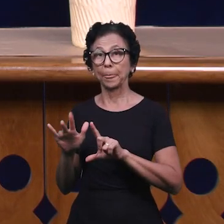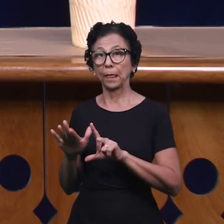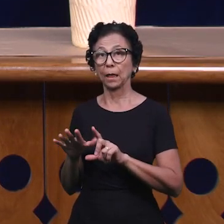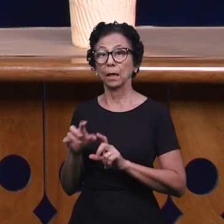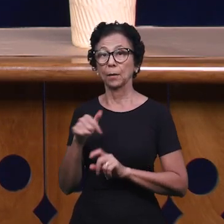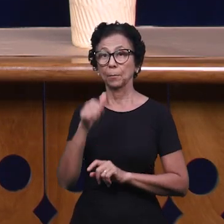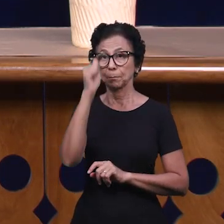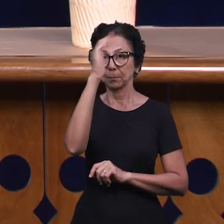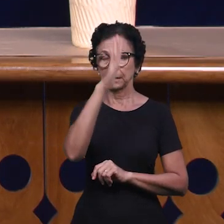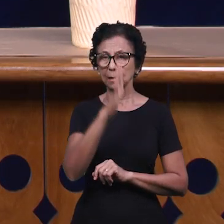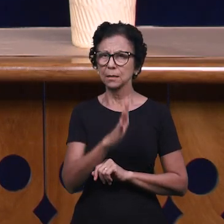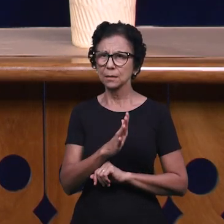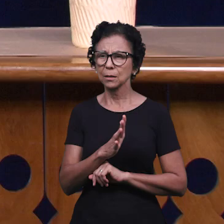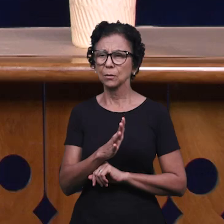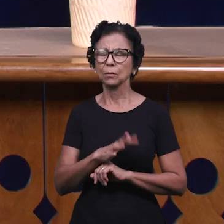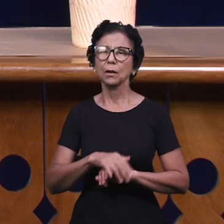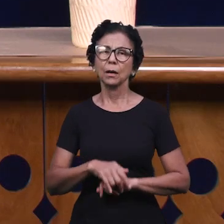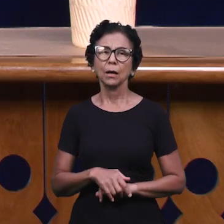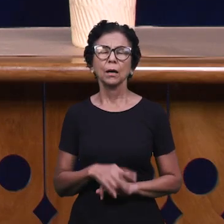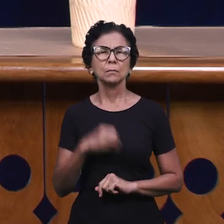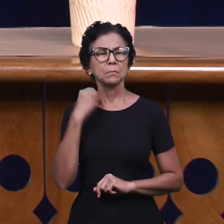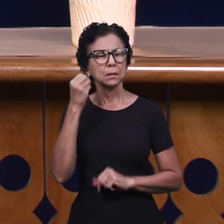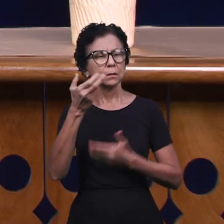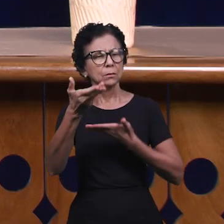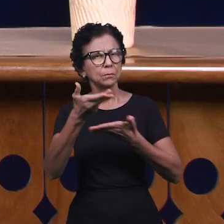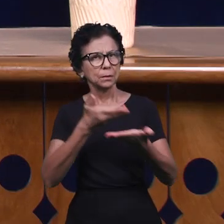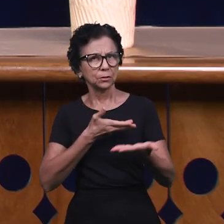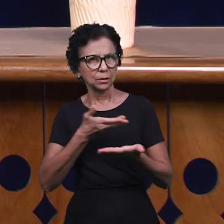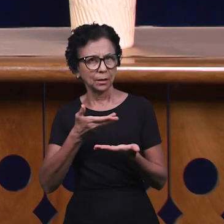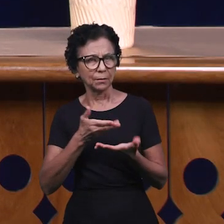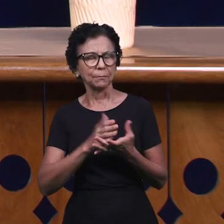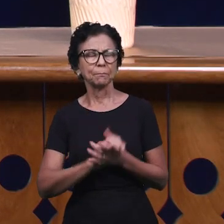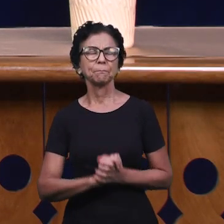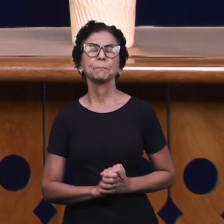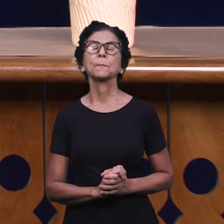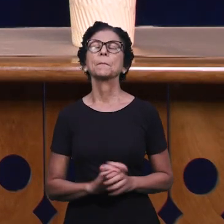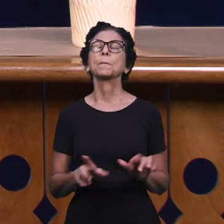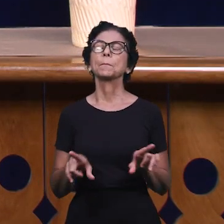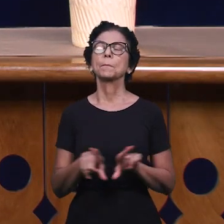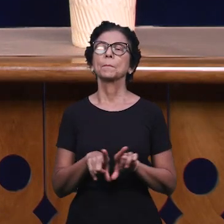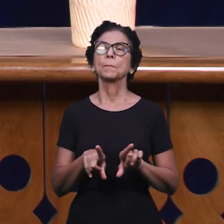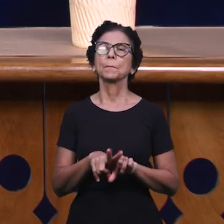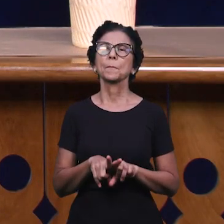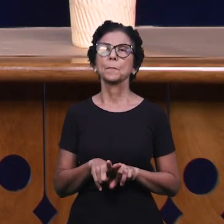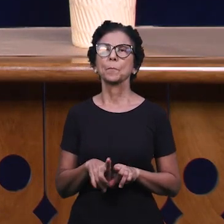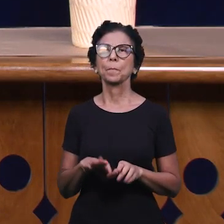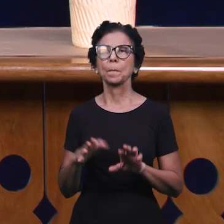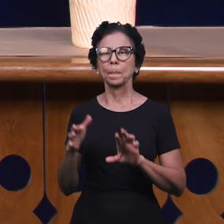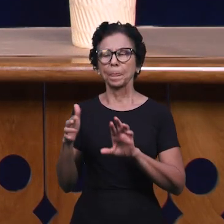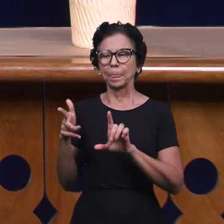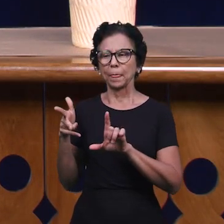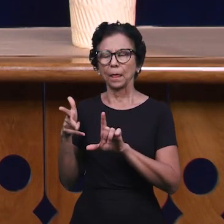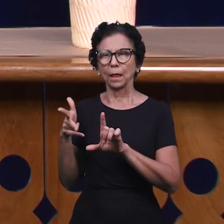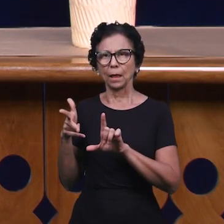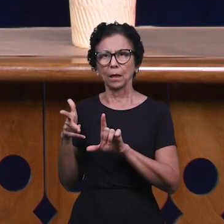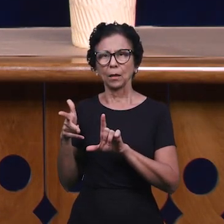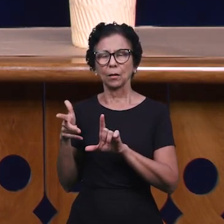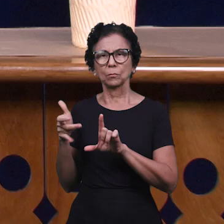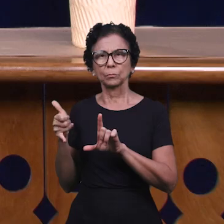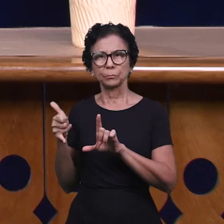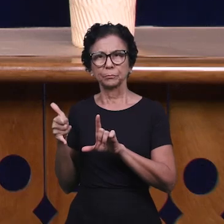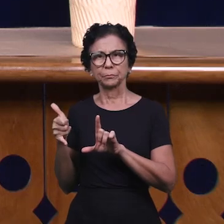no Brasil e que quer compartilhar uma experiência conosco. Você pode também apontar a câmera do seu